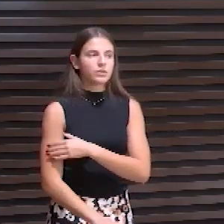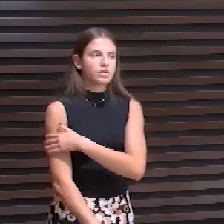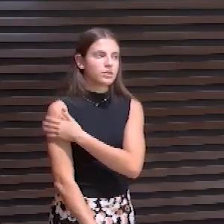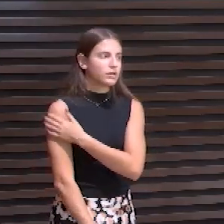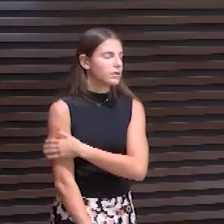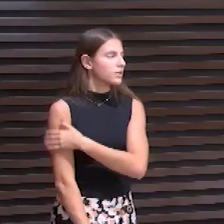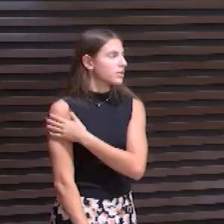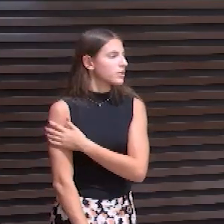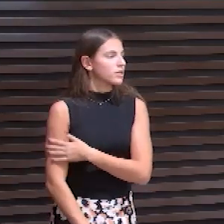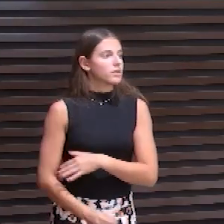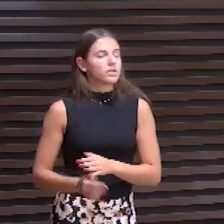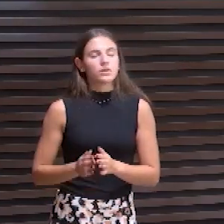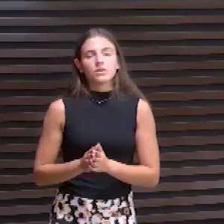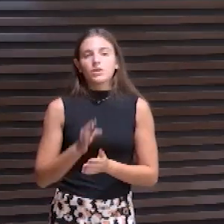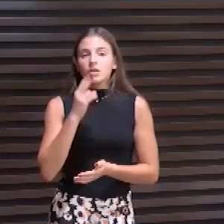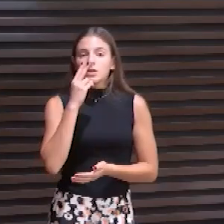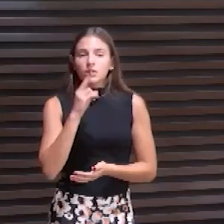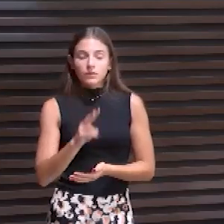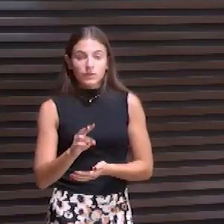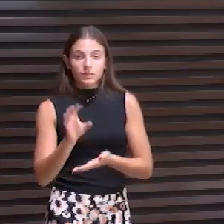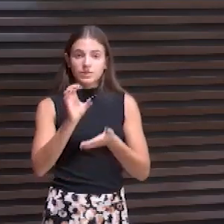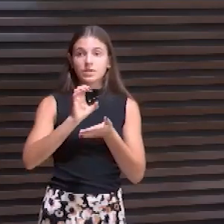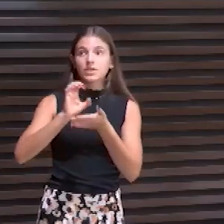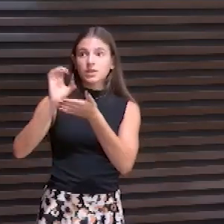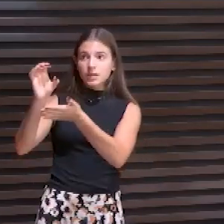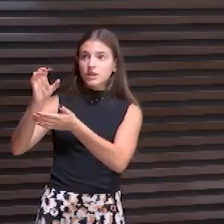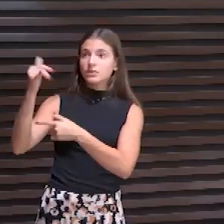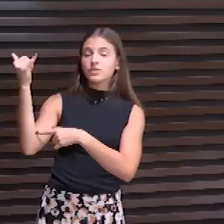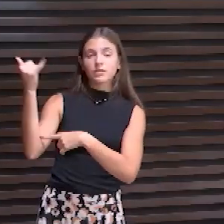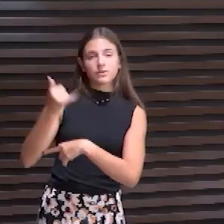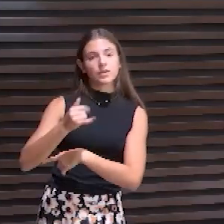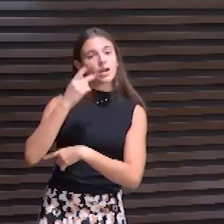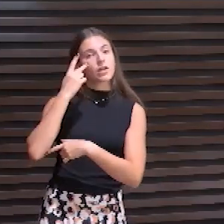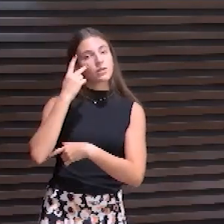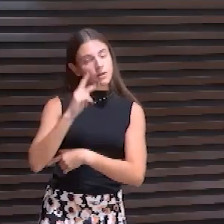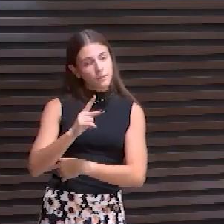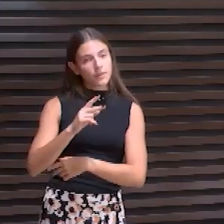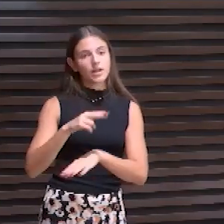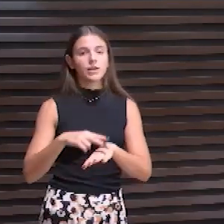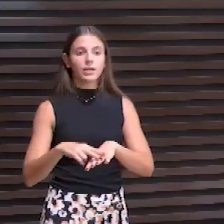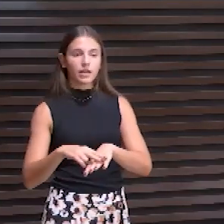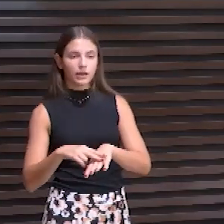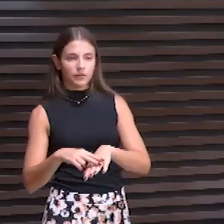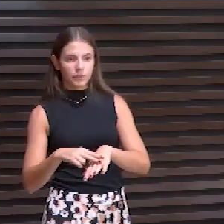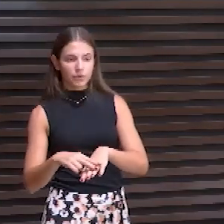Nós vemos que Elias foi enviado para essa viúva gentílica.